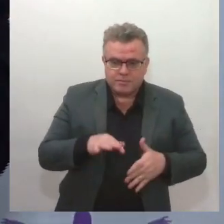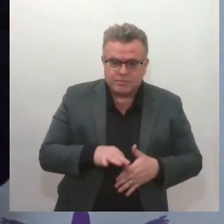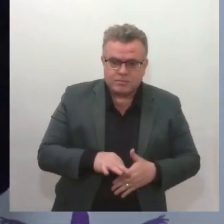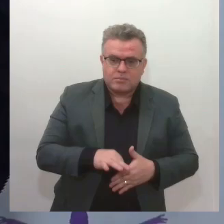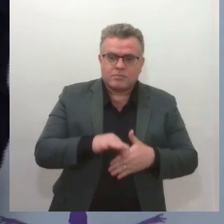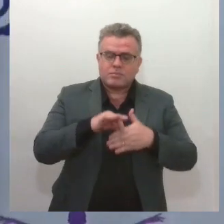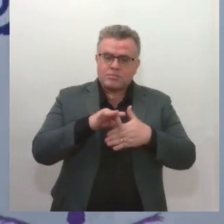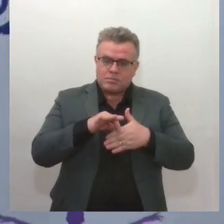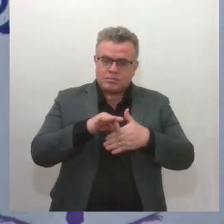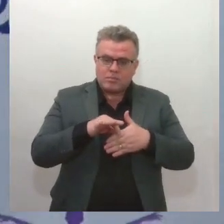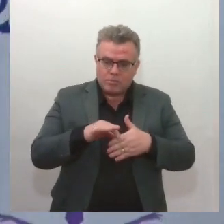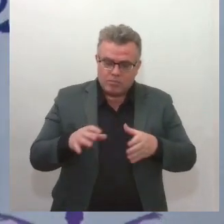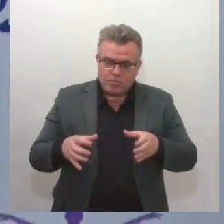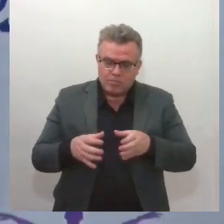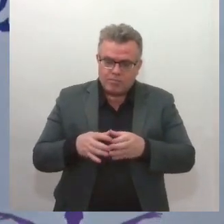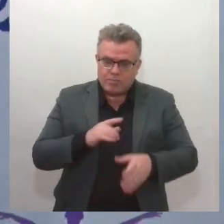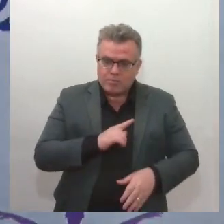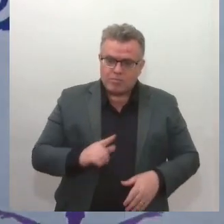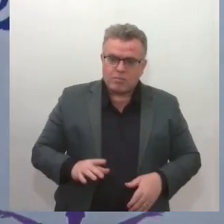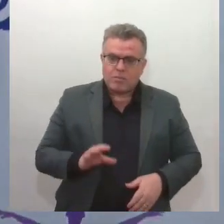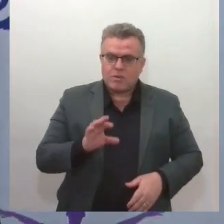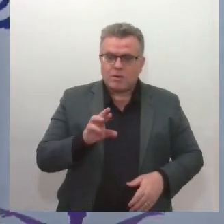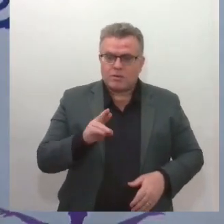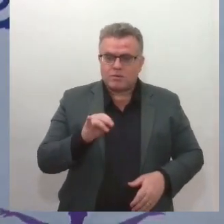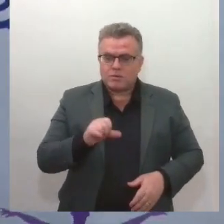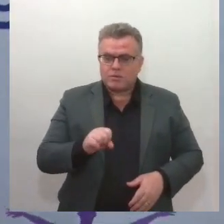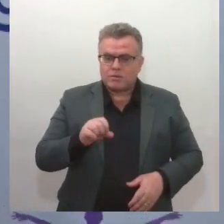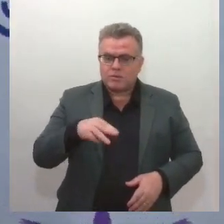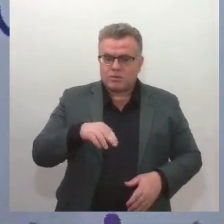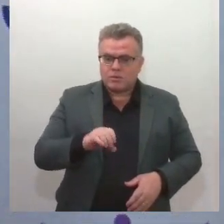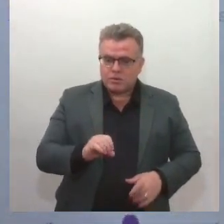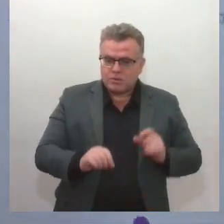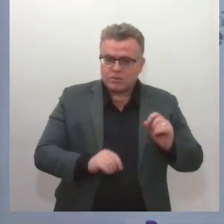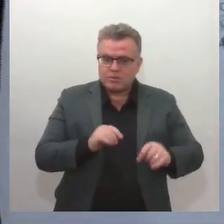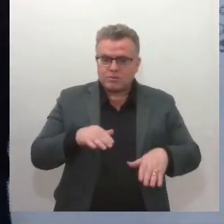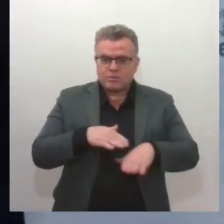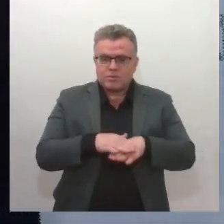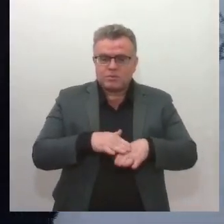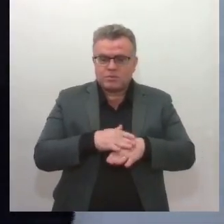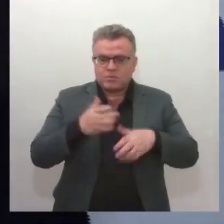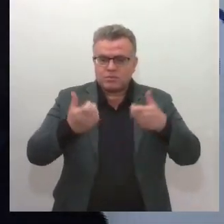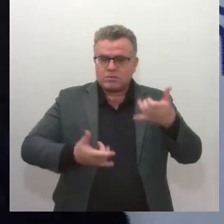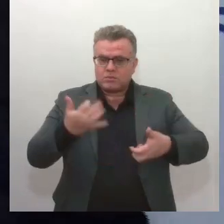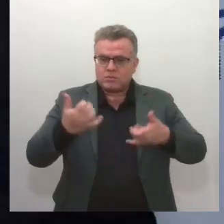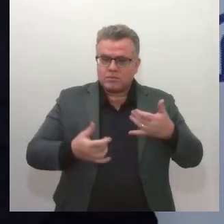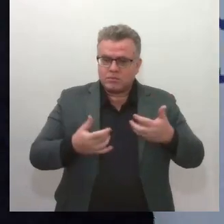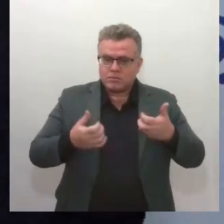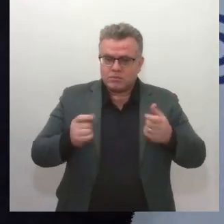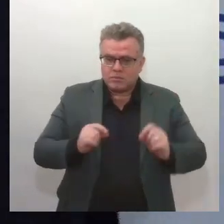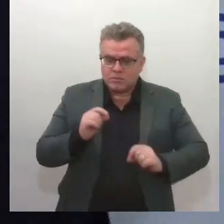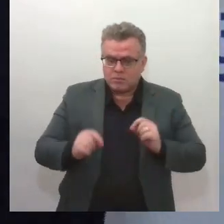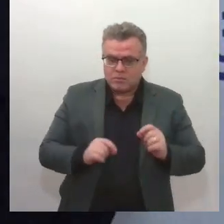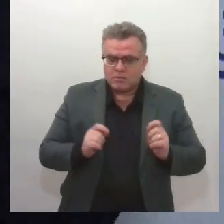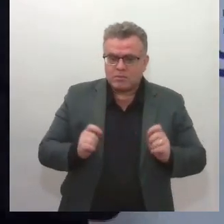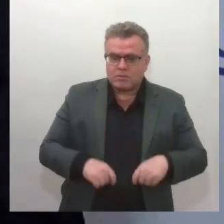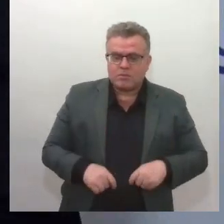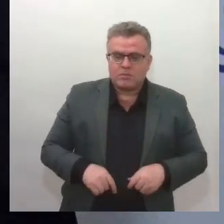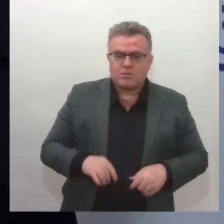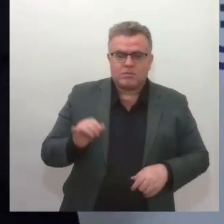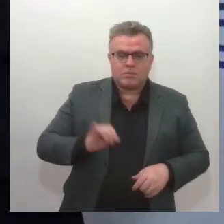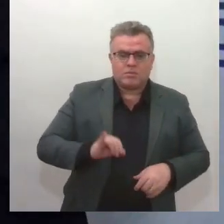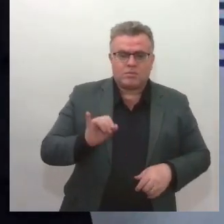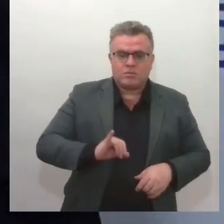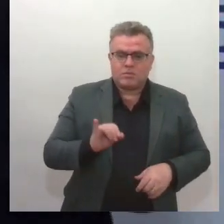deputado Cristiano Cavalcante, que fez aí umas explicações, importantes explicações, após